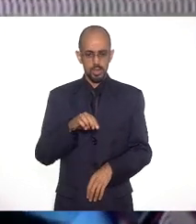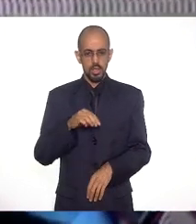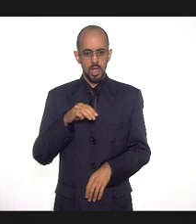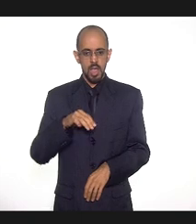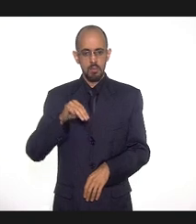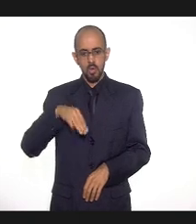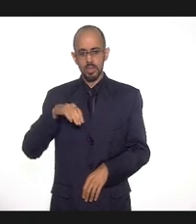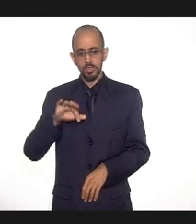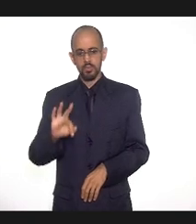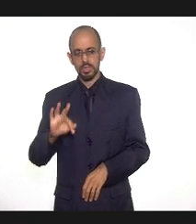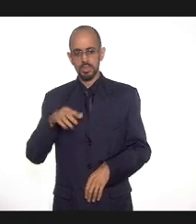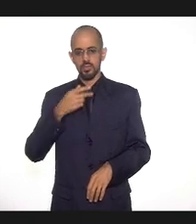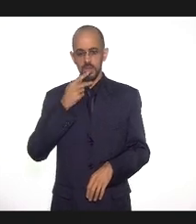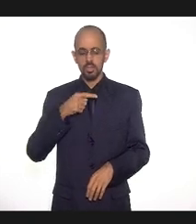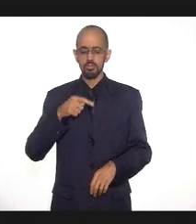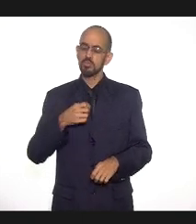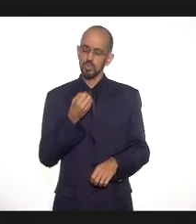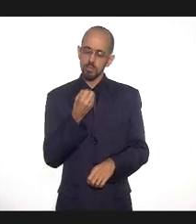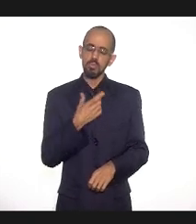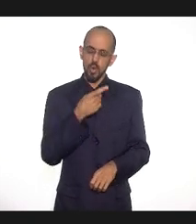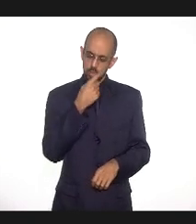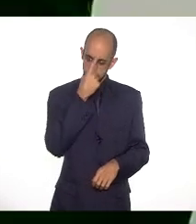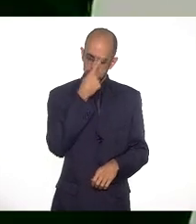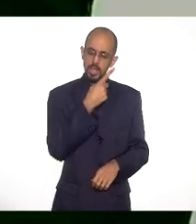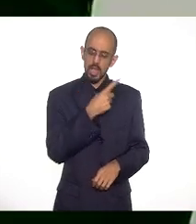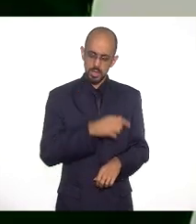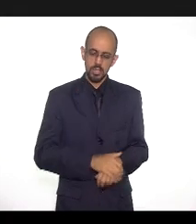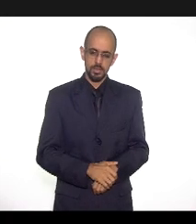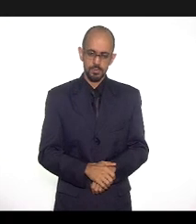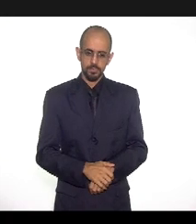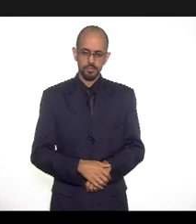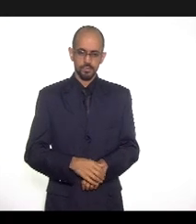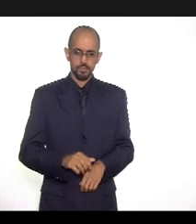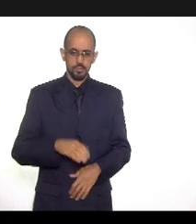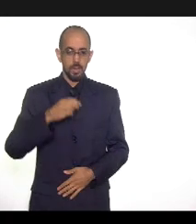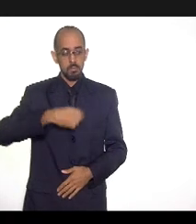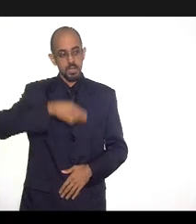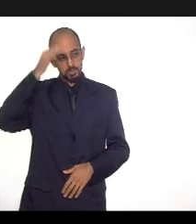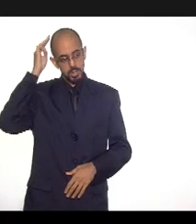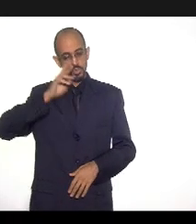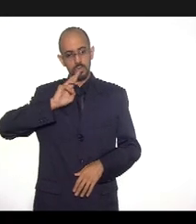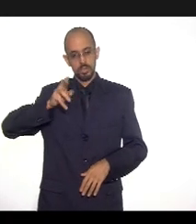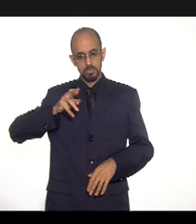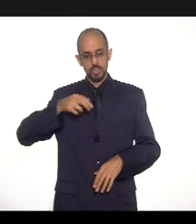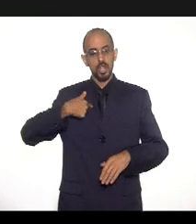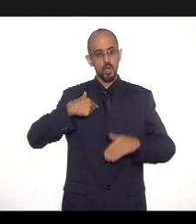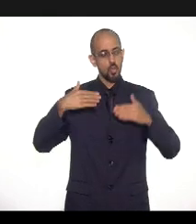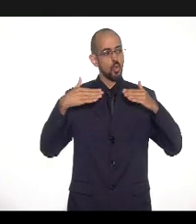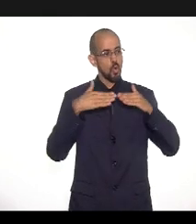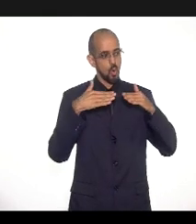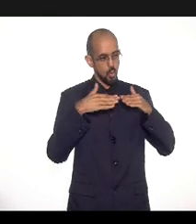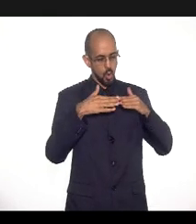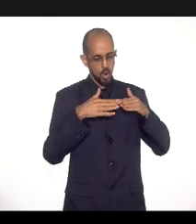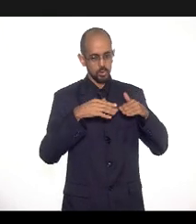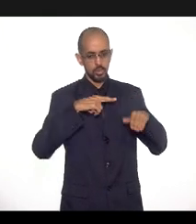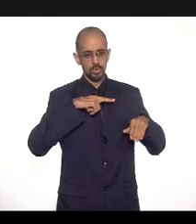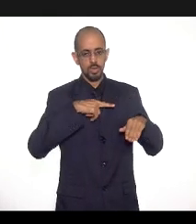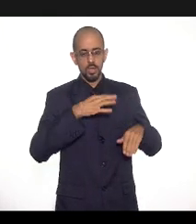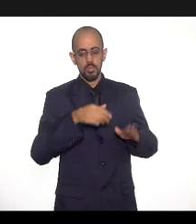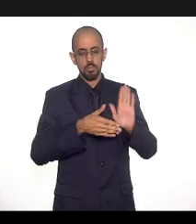sensato. Sensatíssimo. Eu concordo com a hipótese. Eu tenho proposta de emendas no sentido, inclusive,